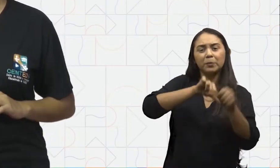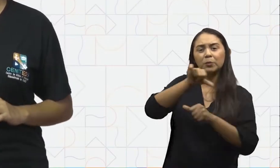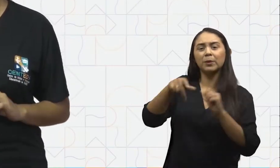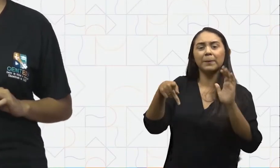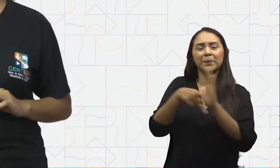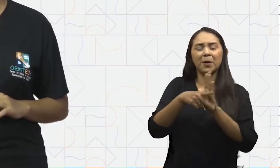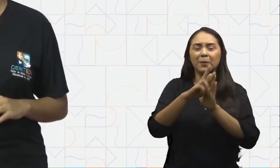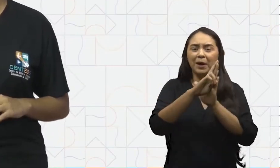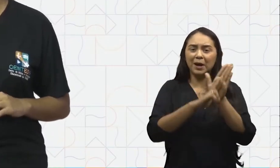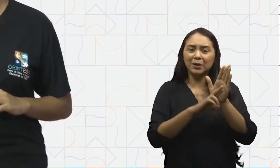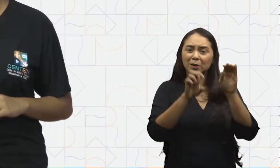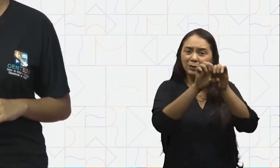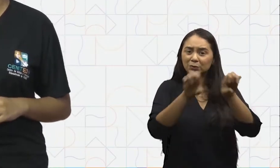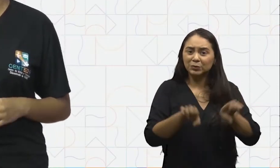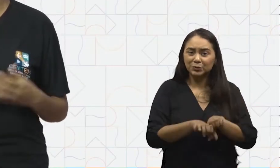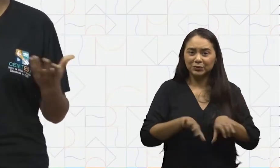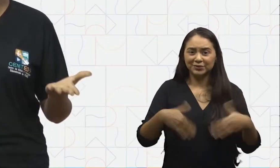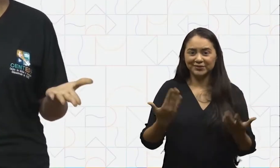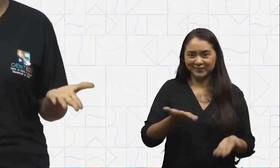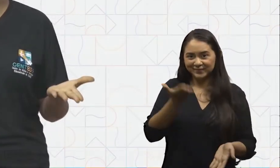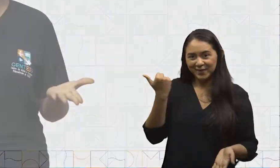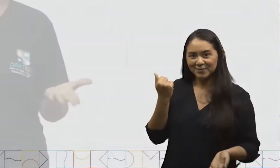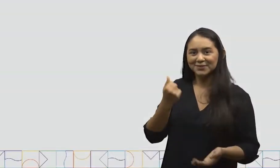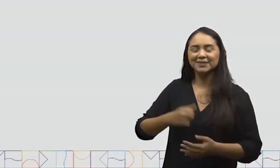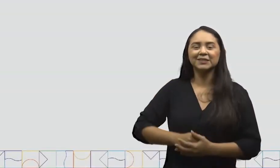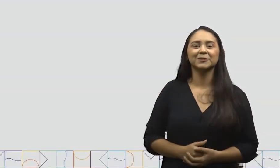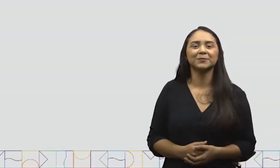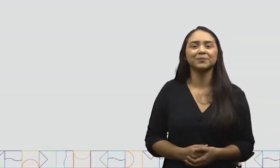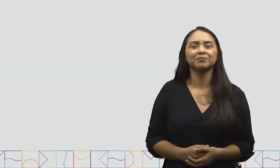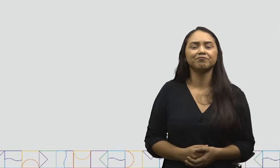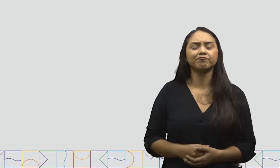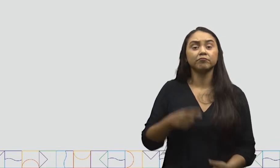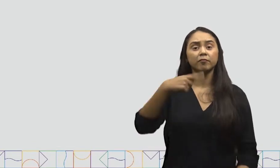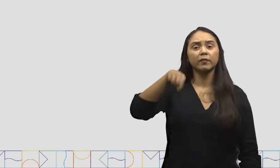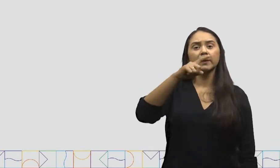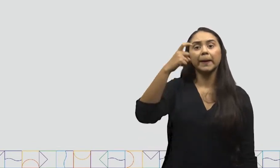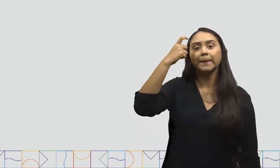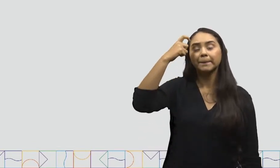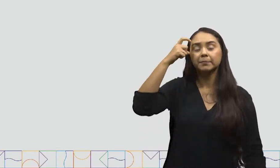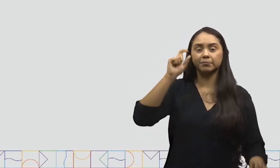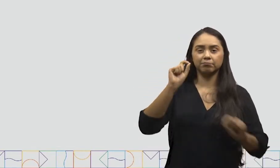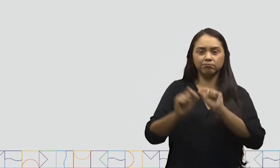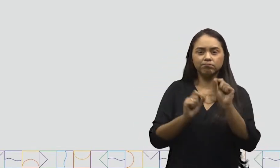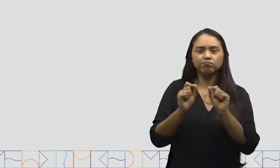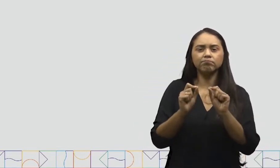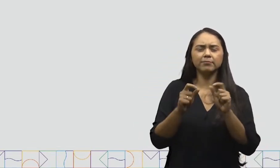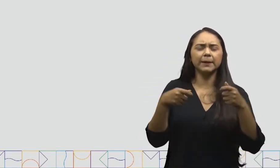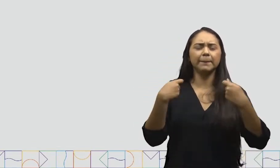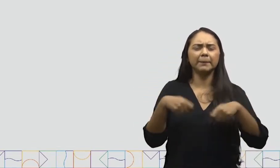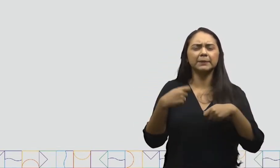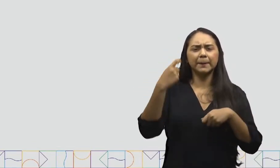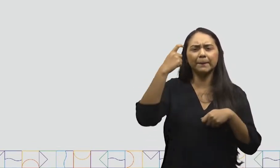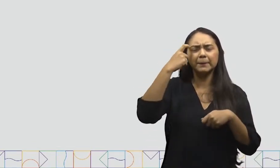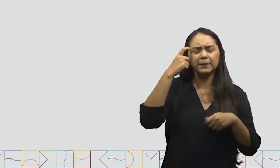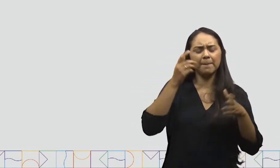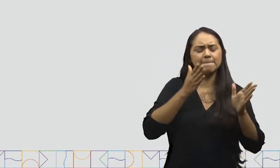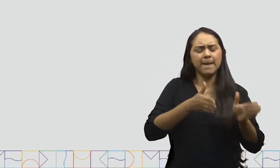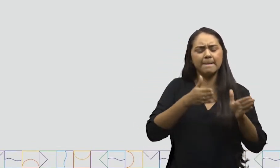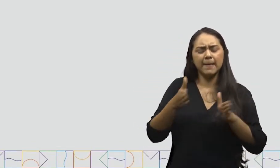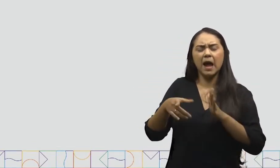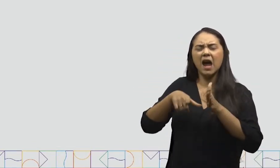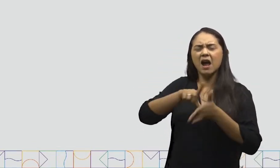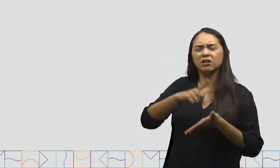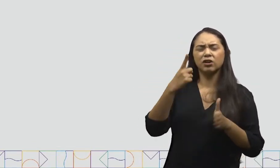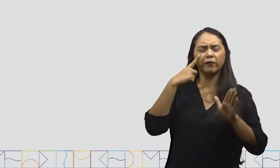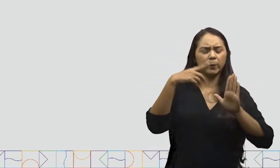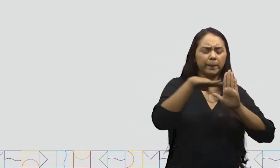de um relatório de experimento científico. Vamos lá? Tenha em mente que devemos pensar em todos aqueles elementos que